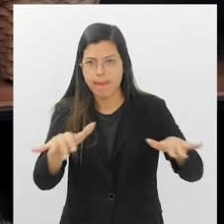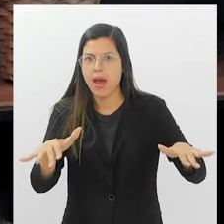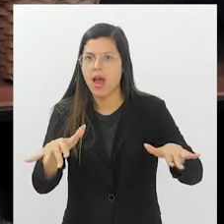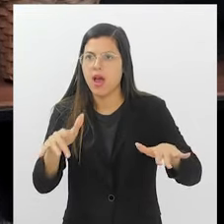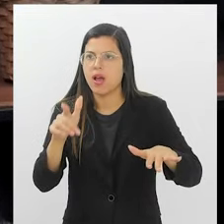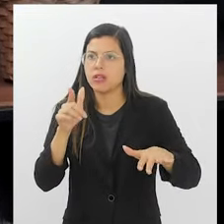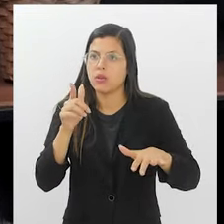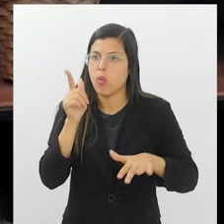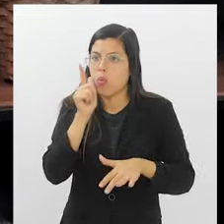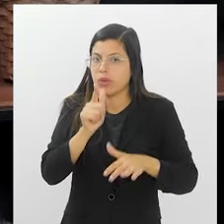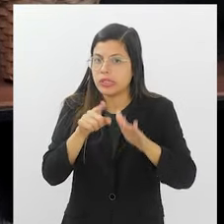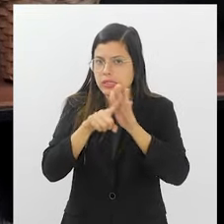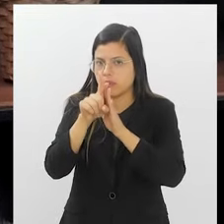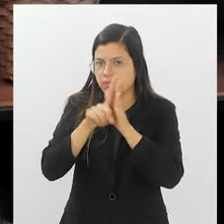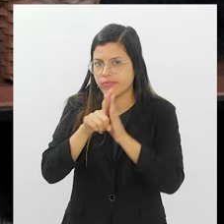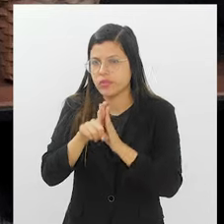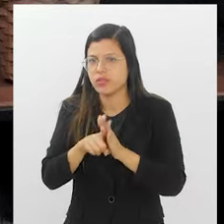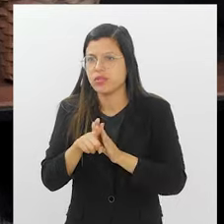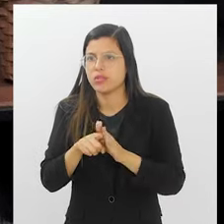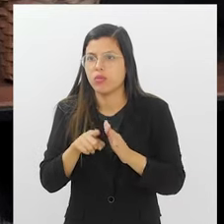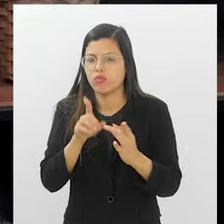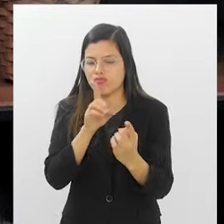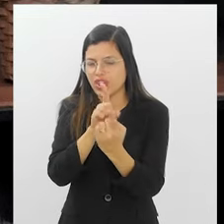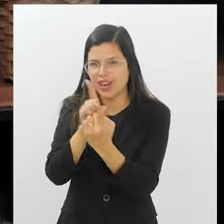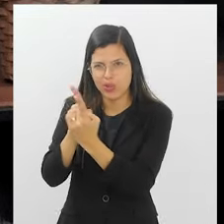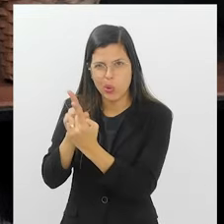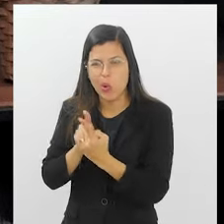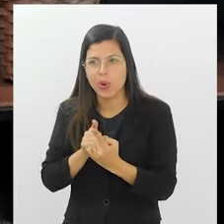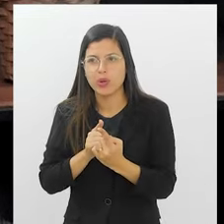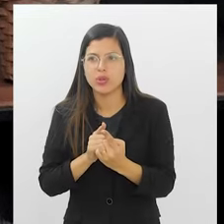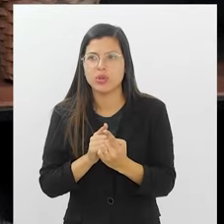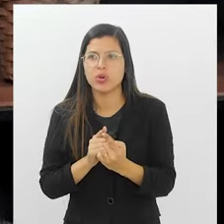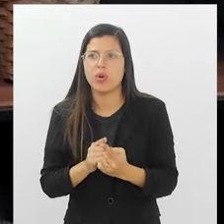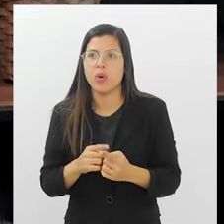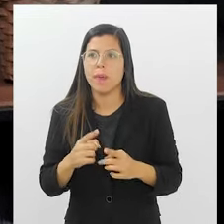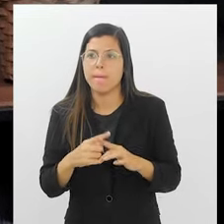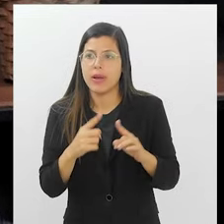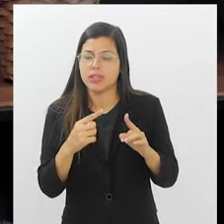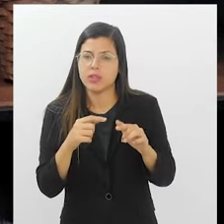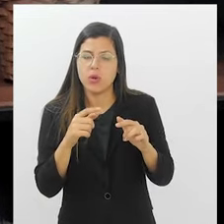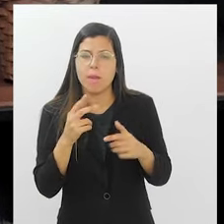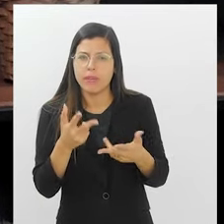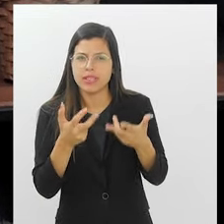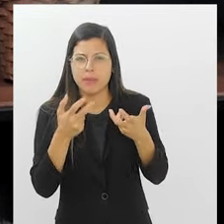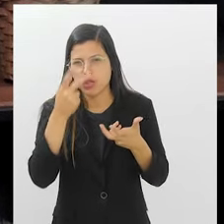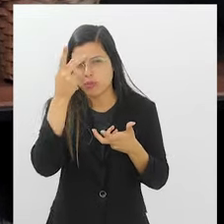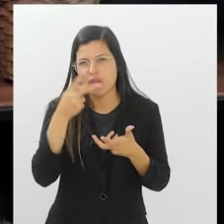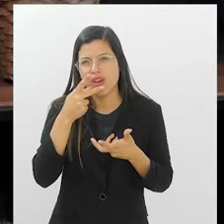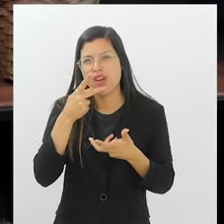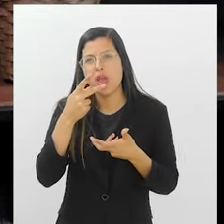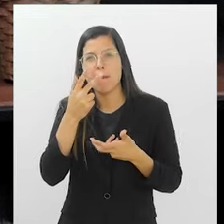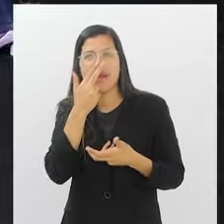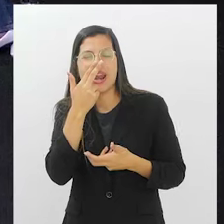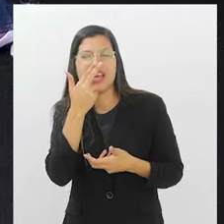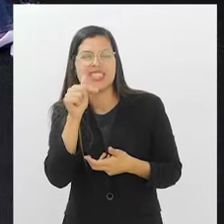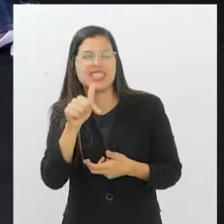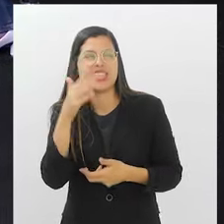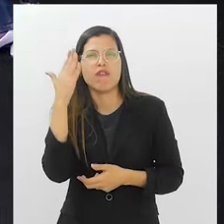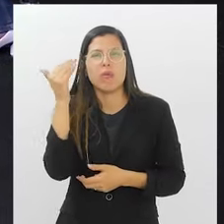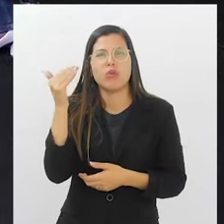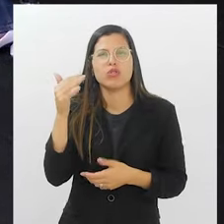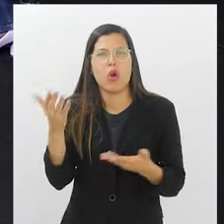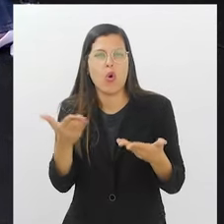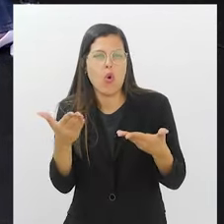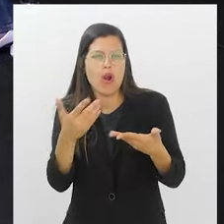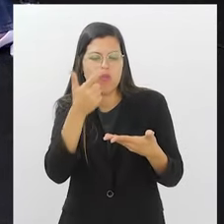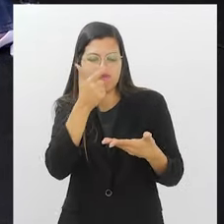que estão tendo acesso ao diagnóstico, eu, na minha pesquisa, eu vi, tá na moda agora ser autista. São